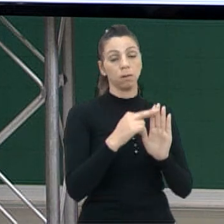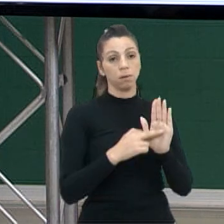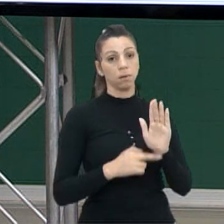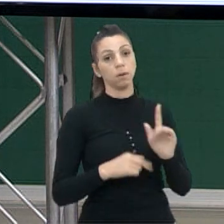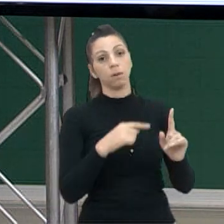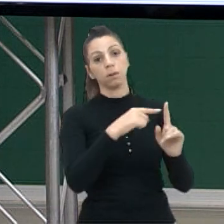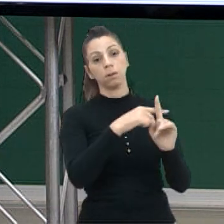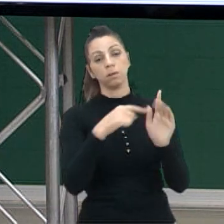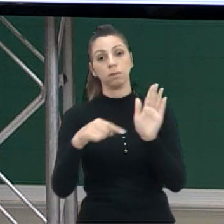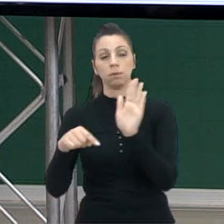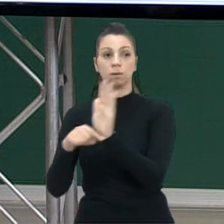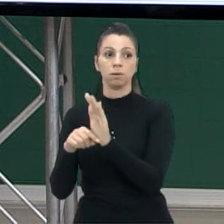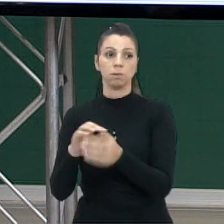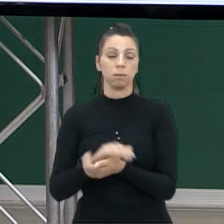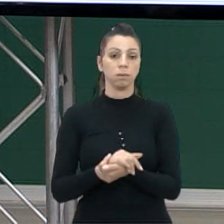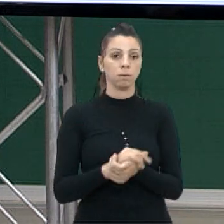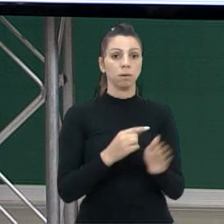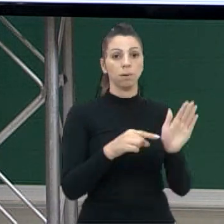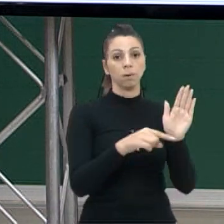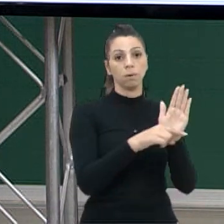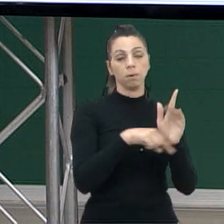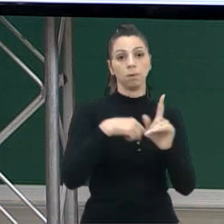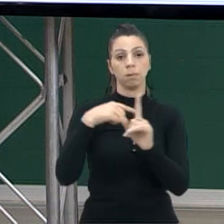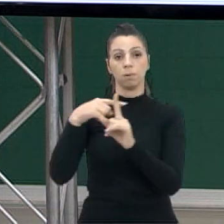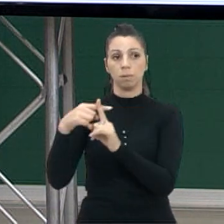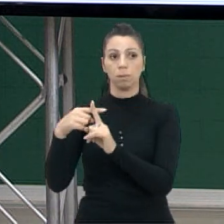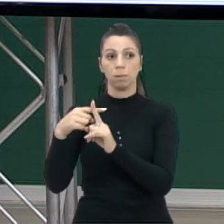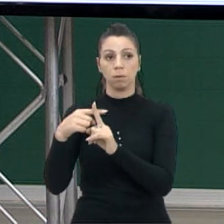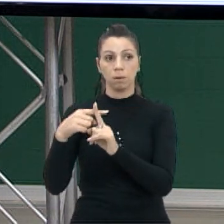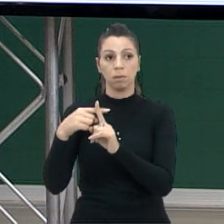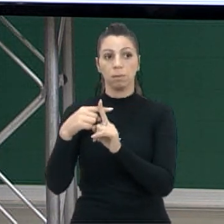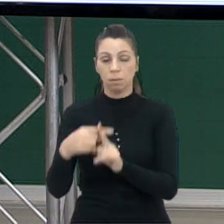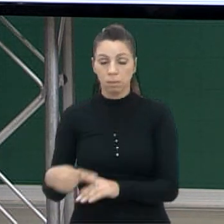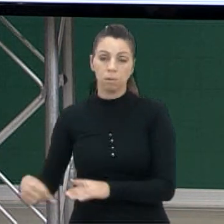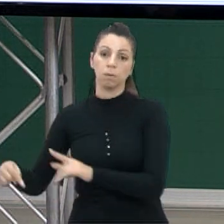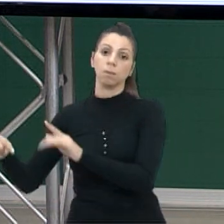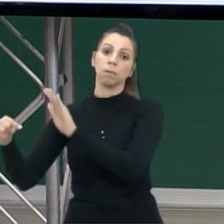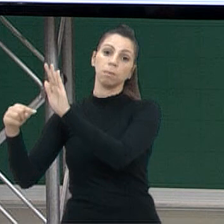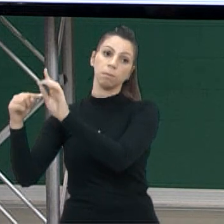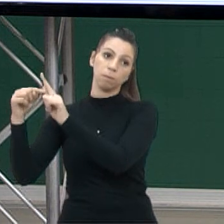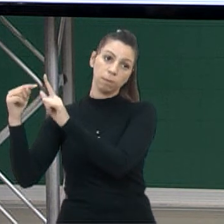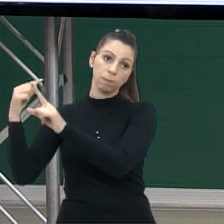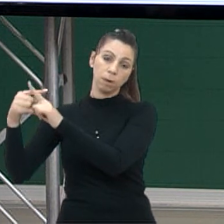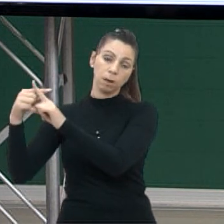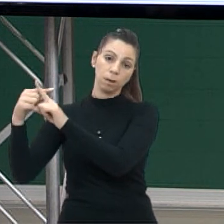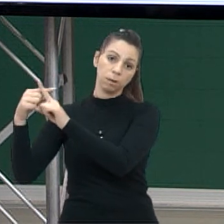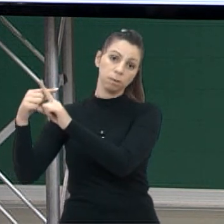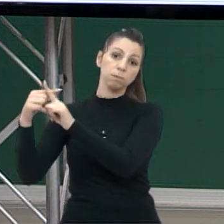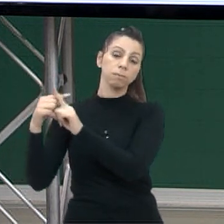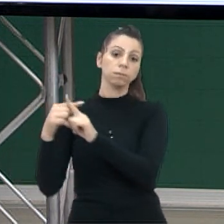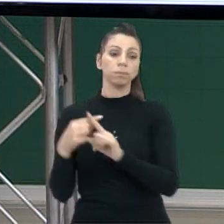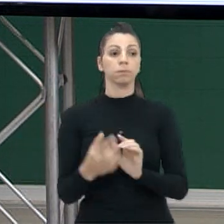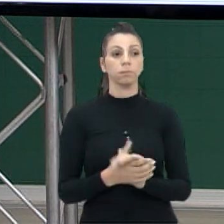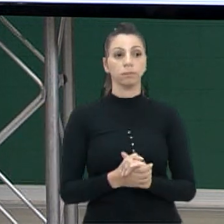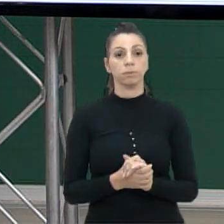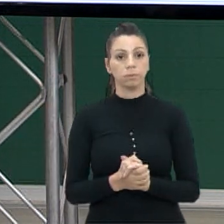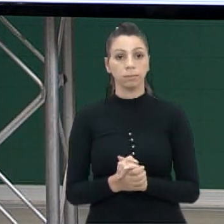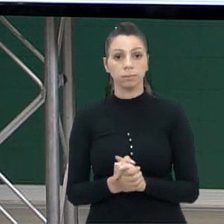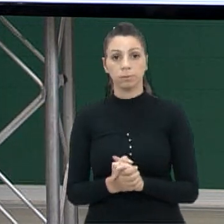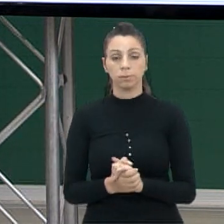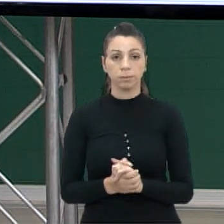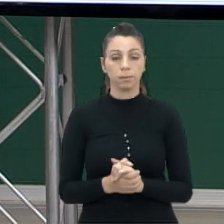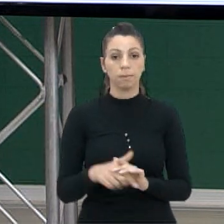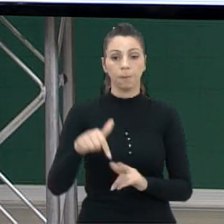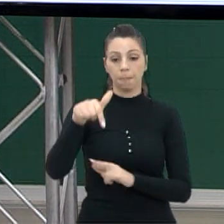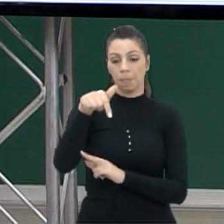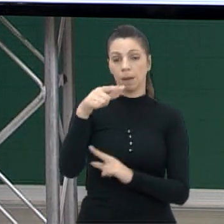menos é mais. E mais com o mais do 2 fica positivo. Então, resultado positivo.